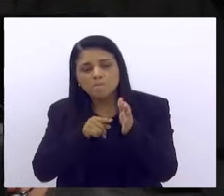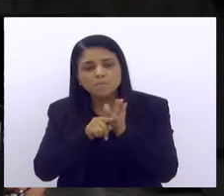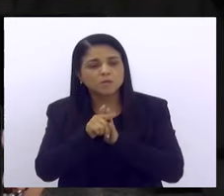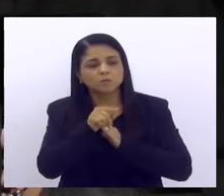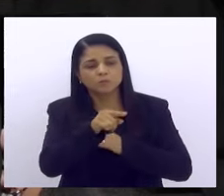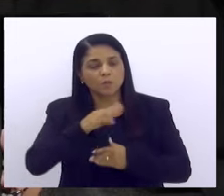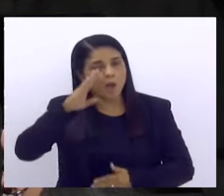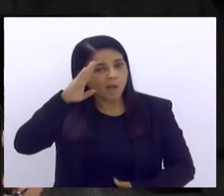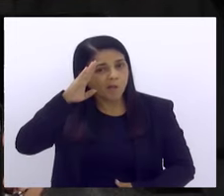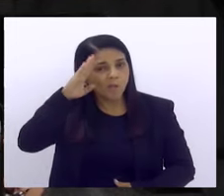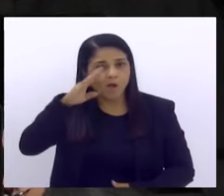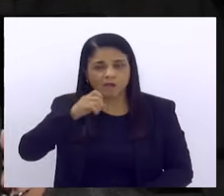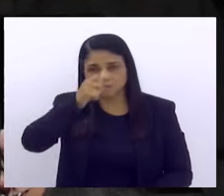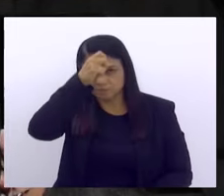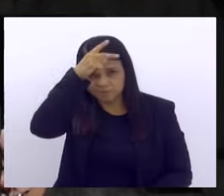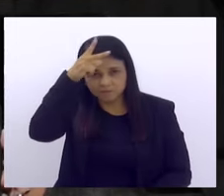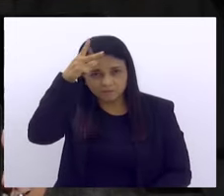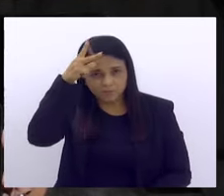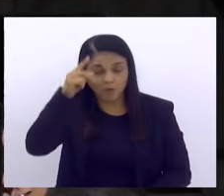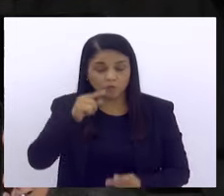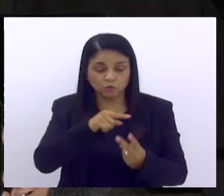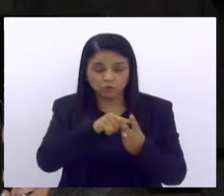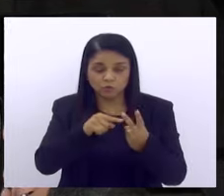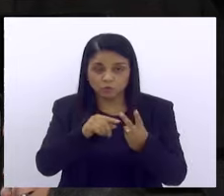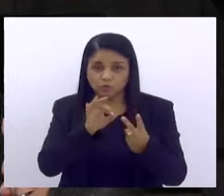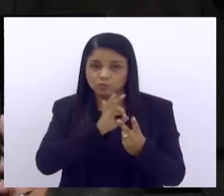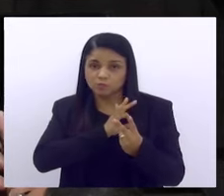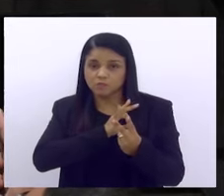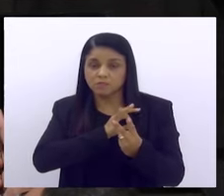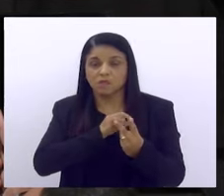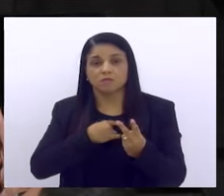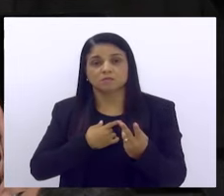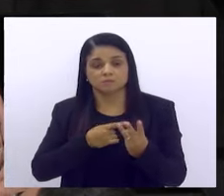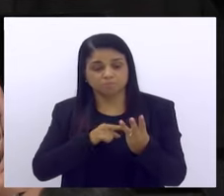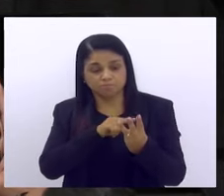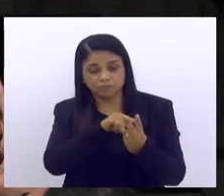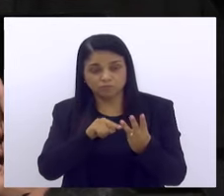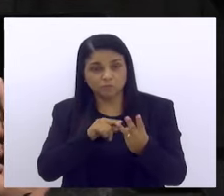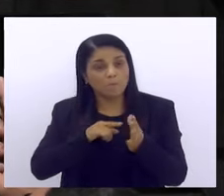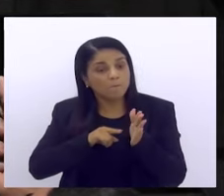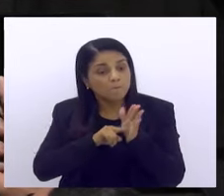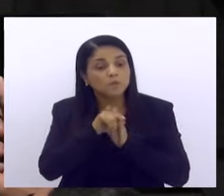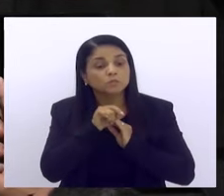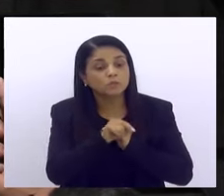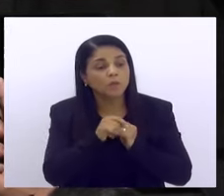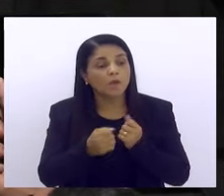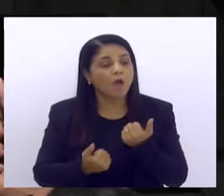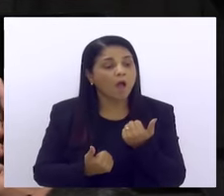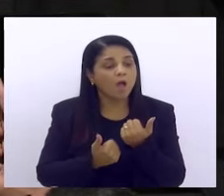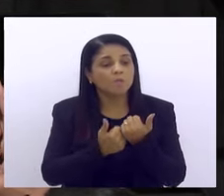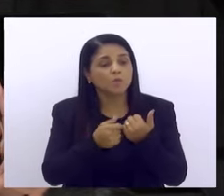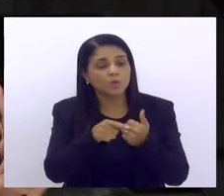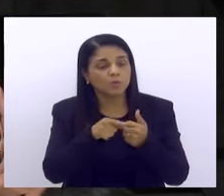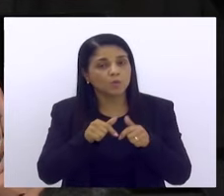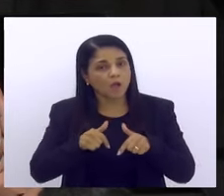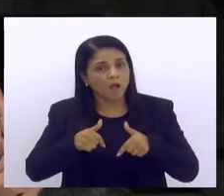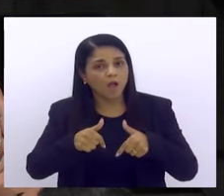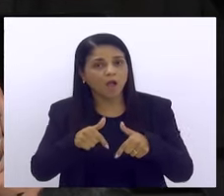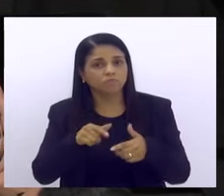guarda municipal e os 2 policiais que estavam ali dando apoio à operação